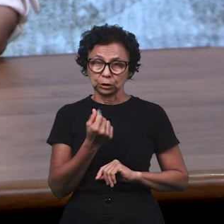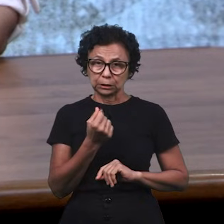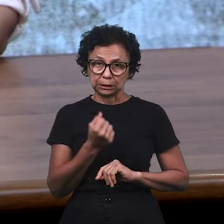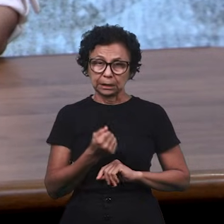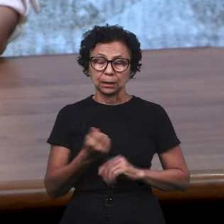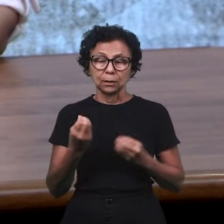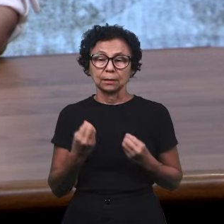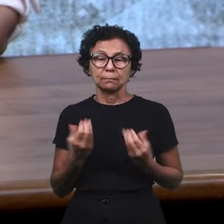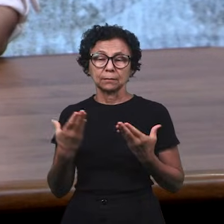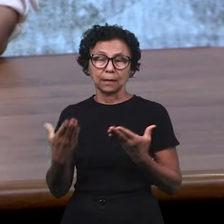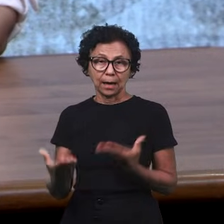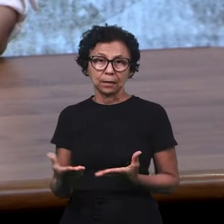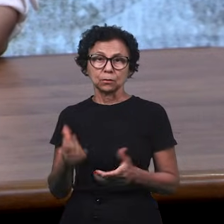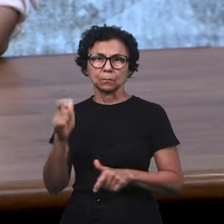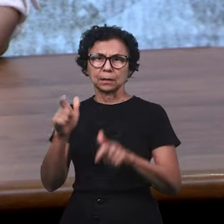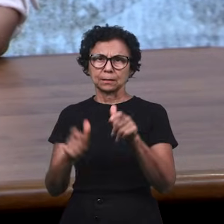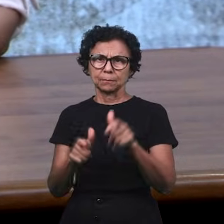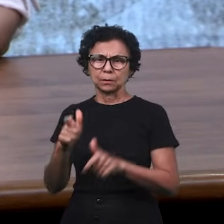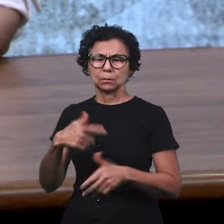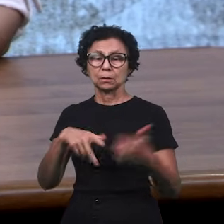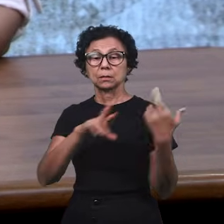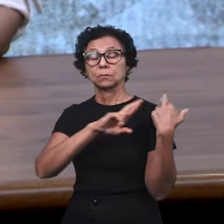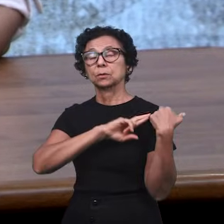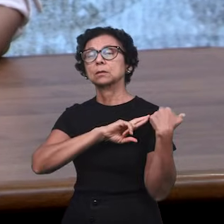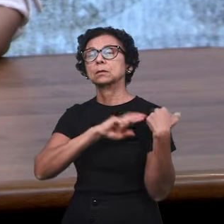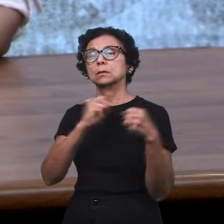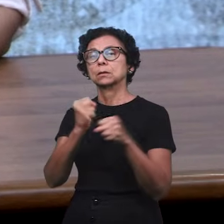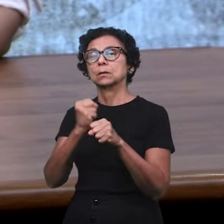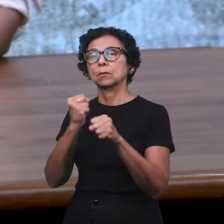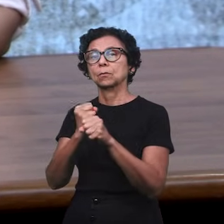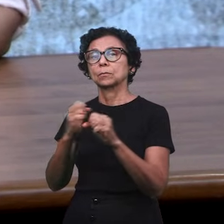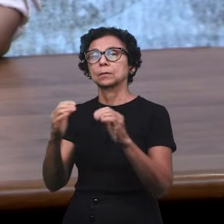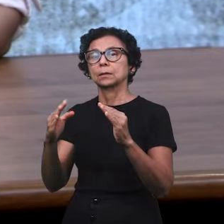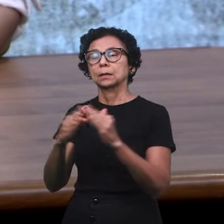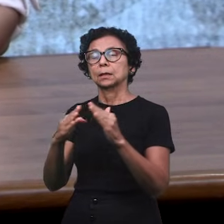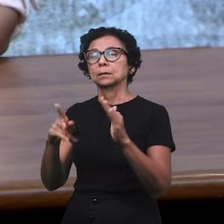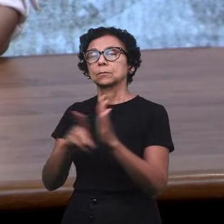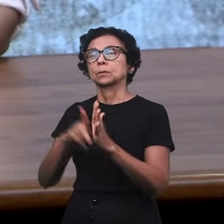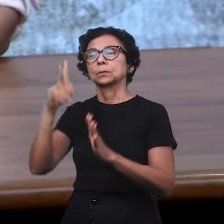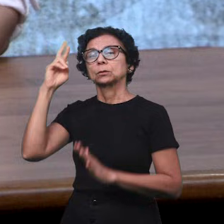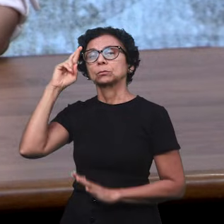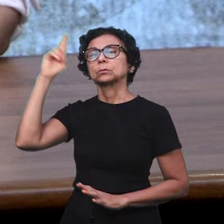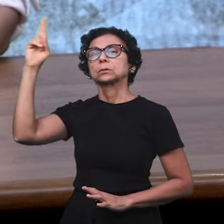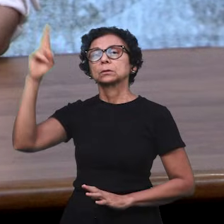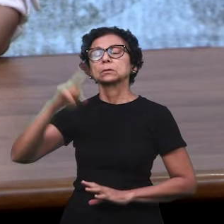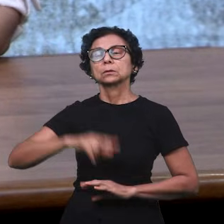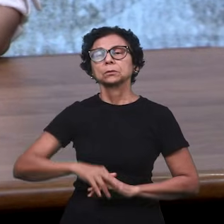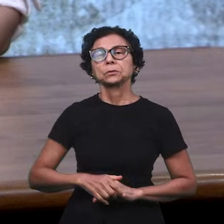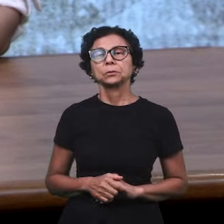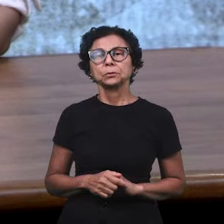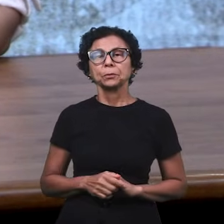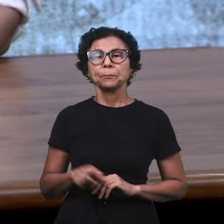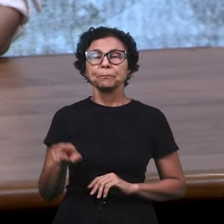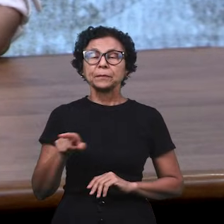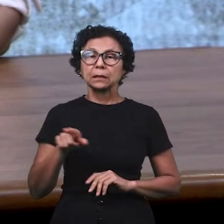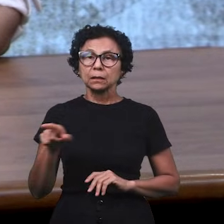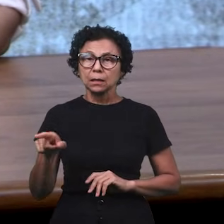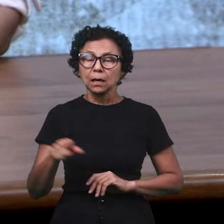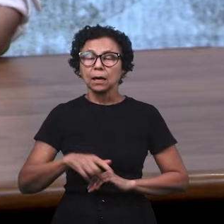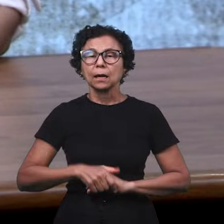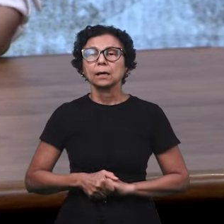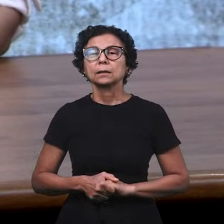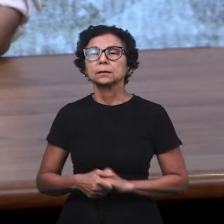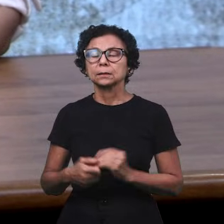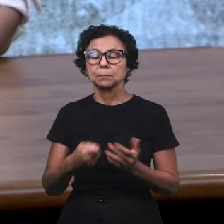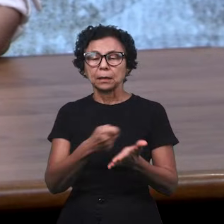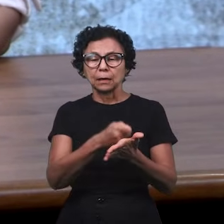e superintendiam sobre a casa do Senhor. E estes o deram aos que faziam a